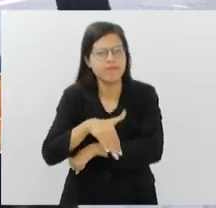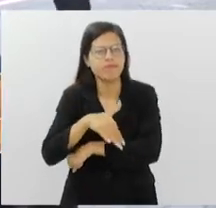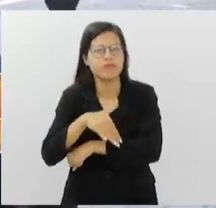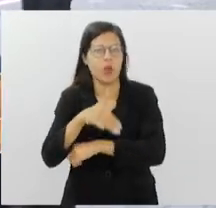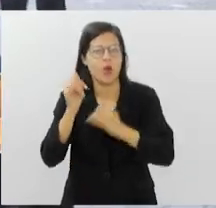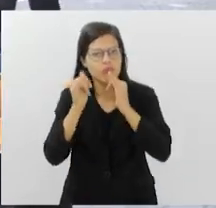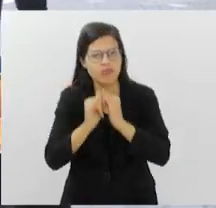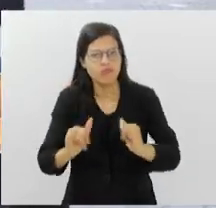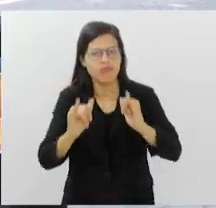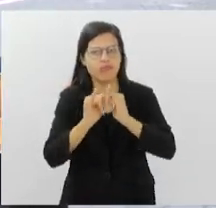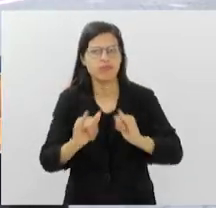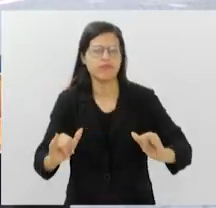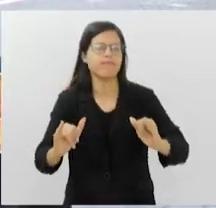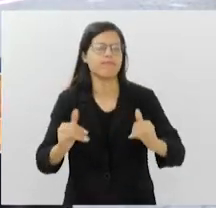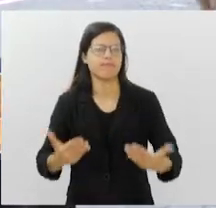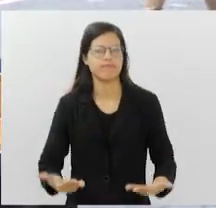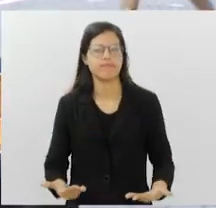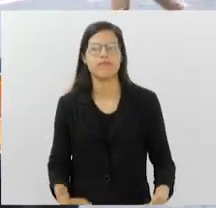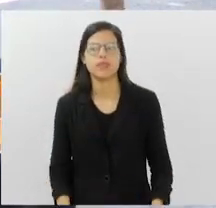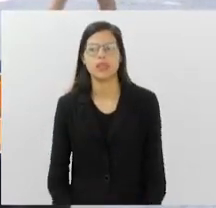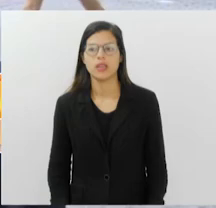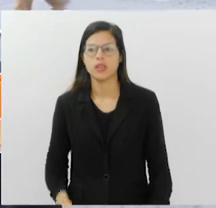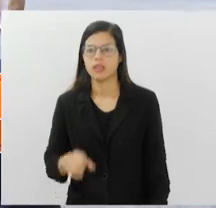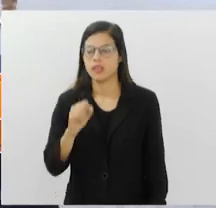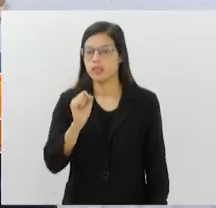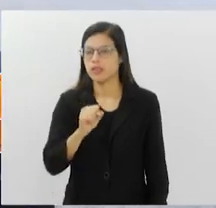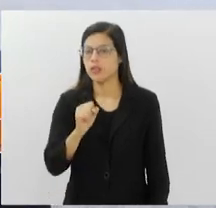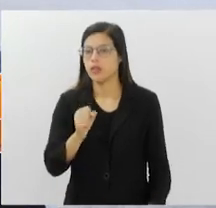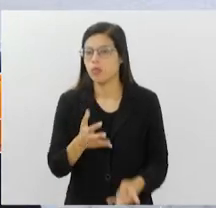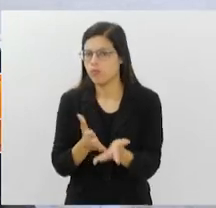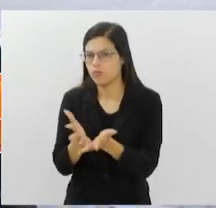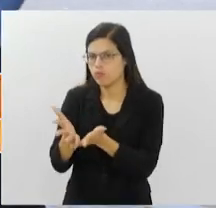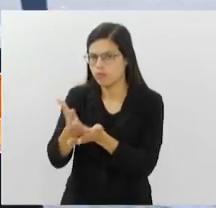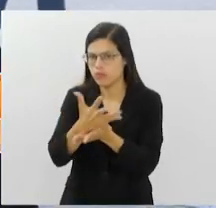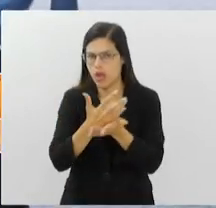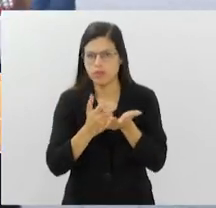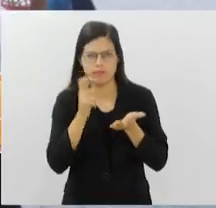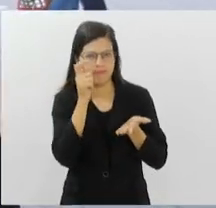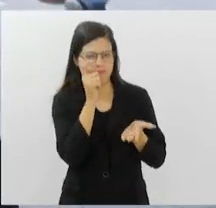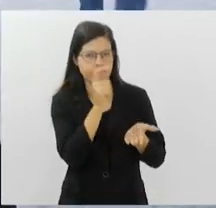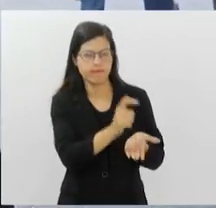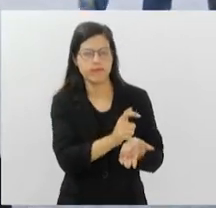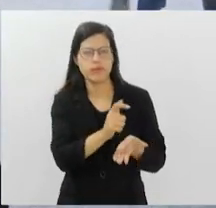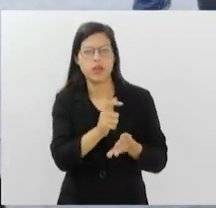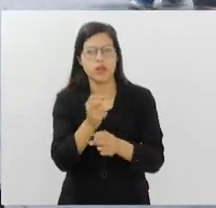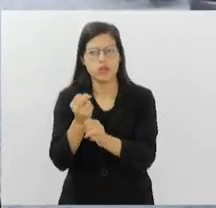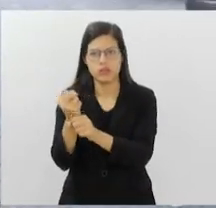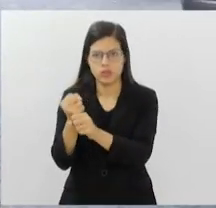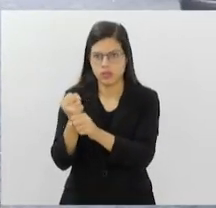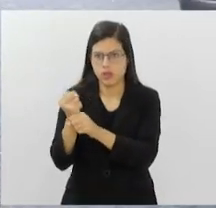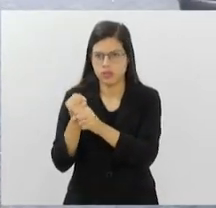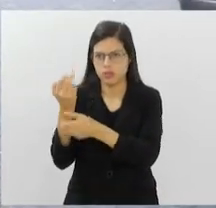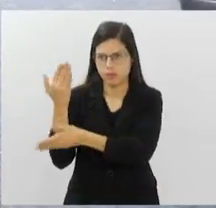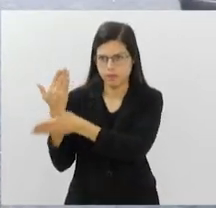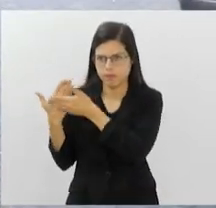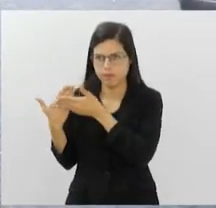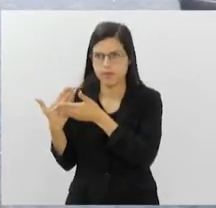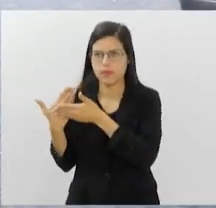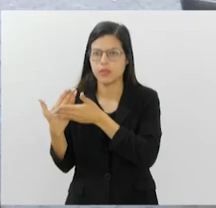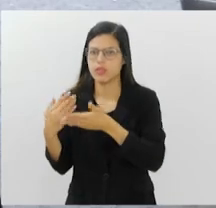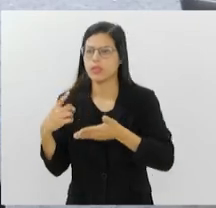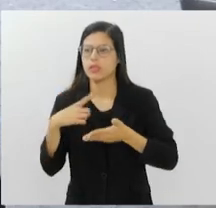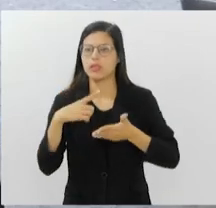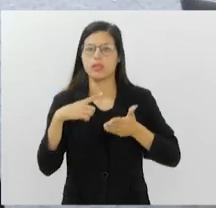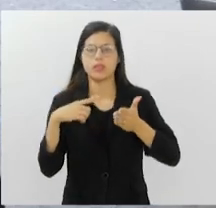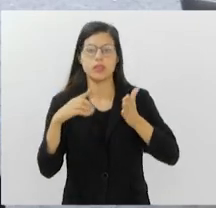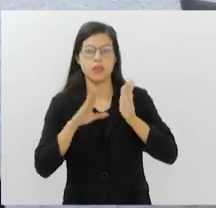das nossas bolhas. Sim, inclusive um dado interessante que nos últimos anos teve um